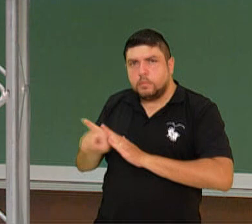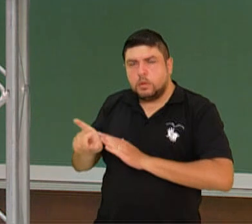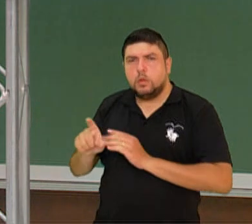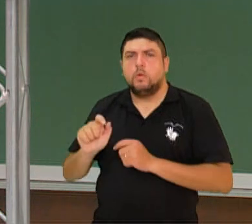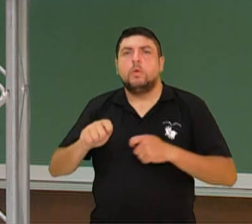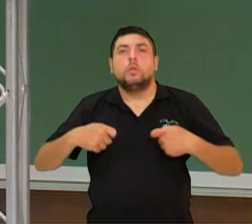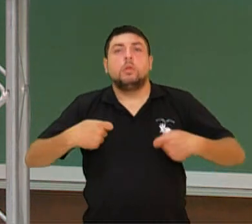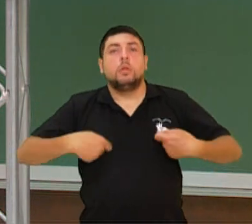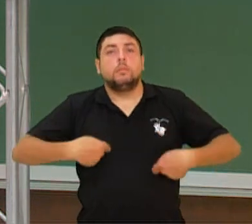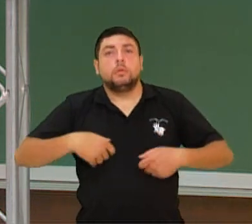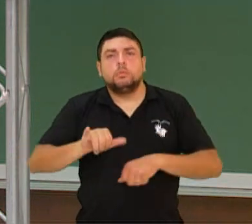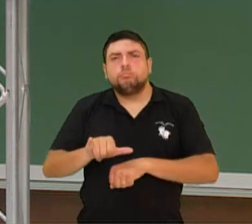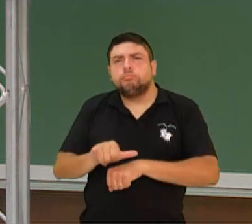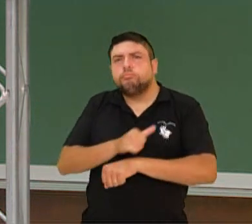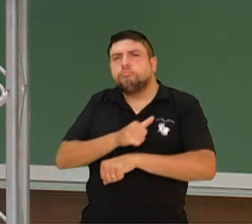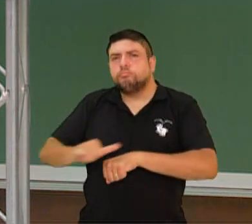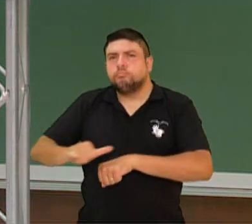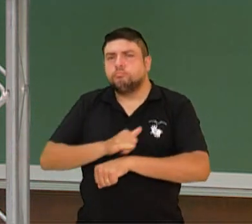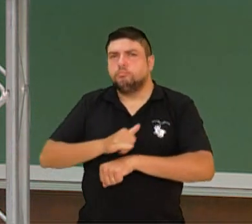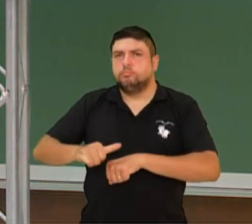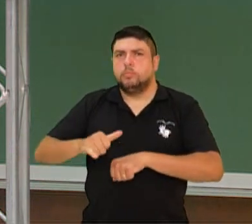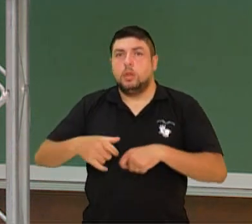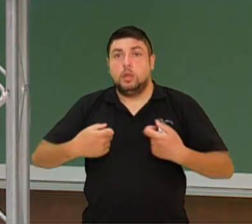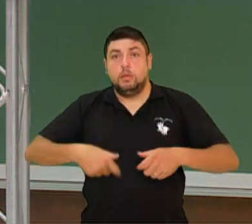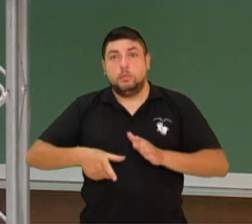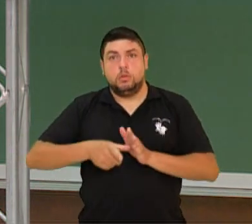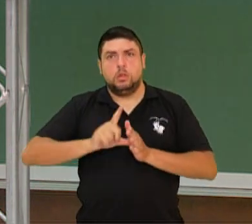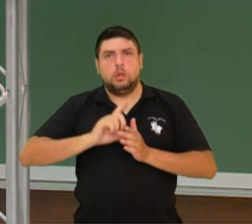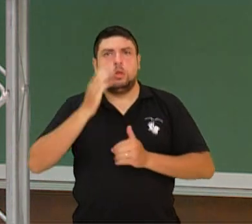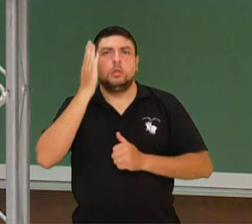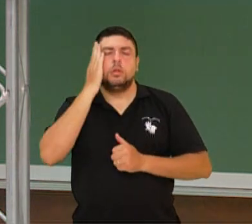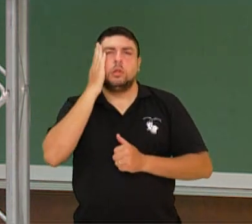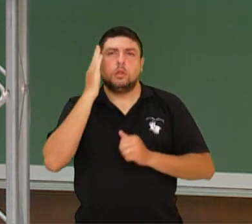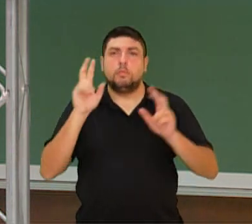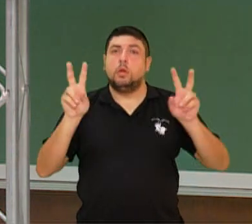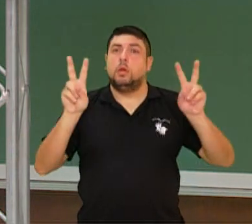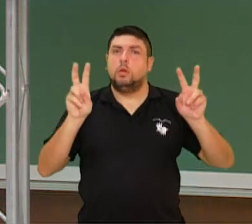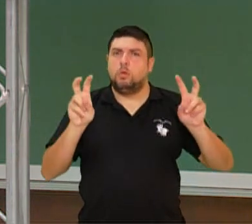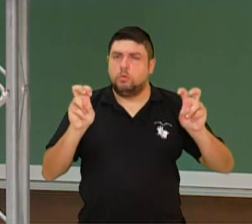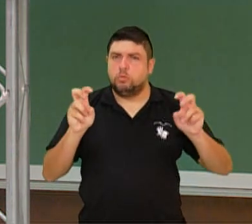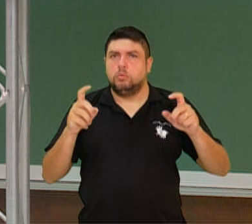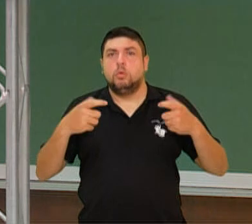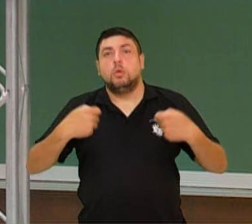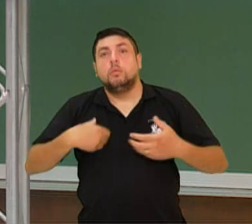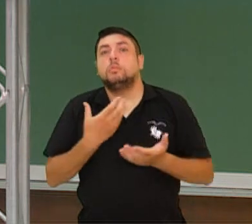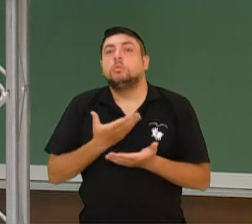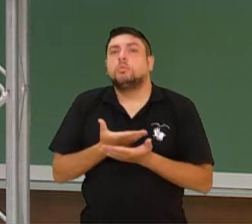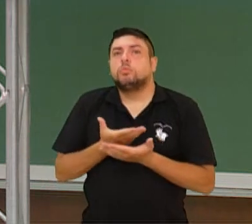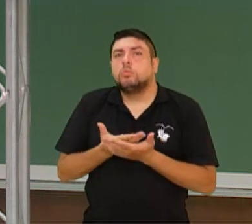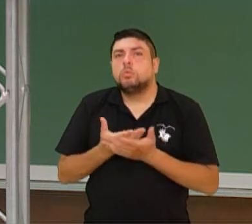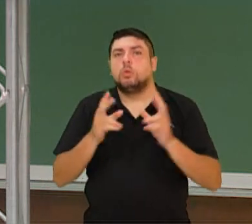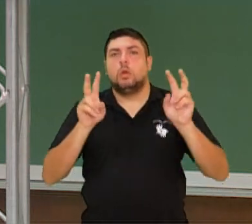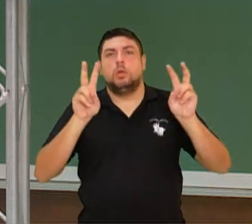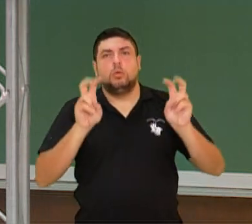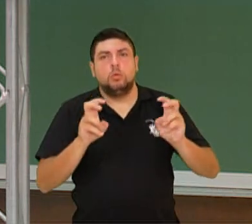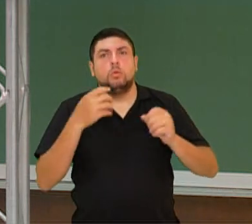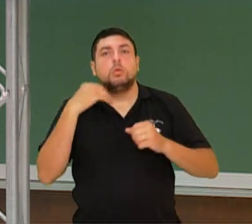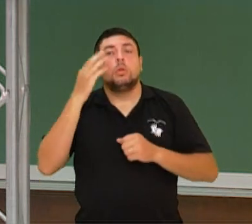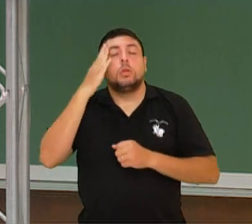o manejo da coisa. Ele tem que ter estudado o assunto, saber o que ele vai perguntar,